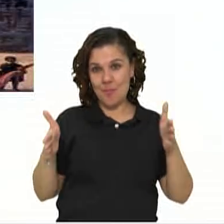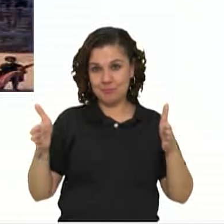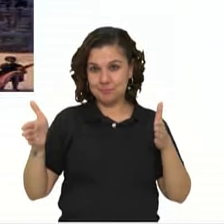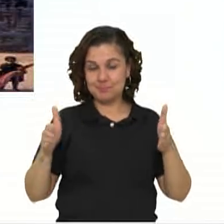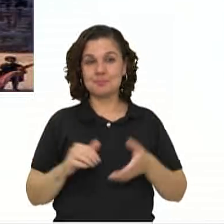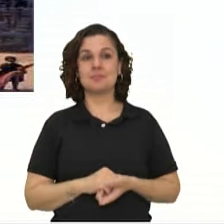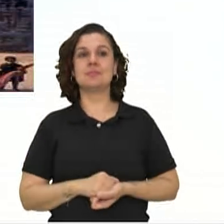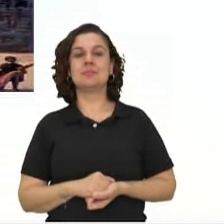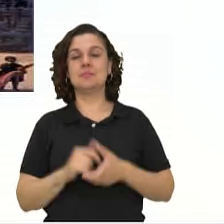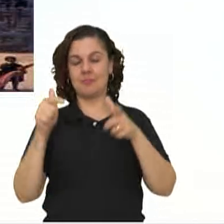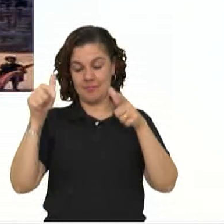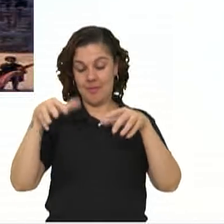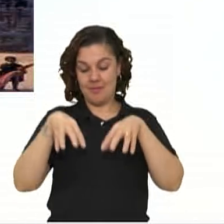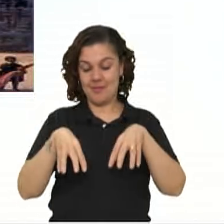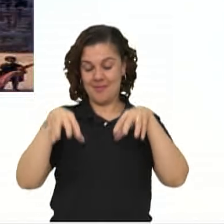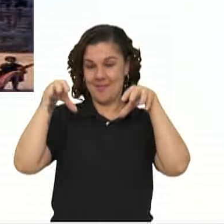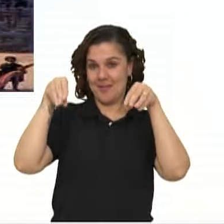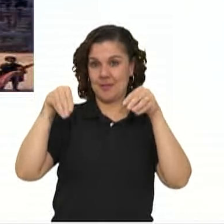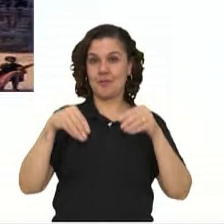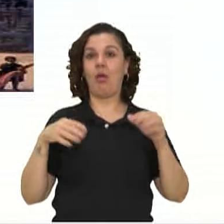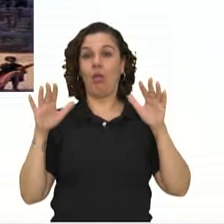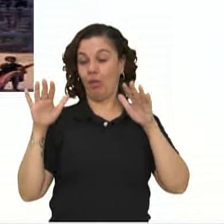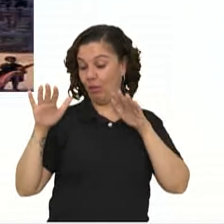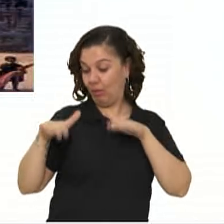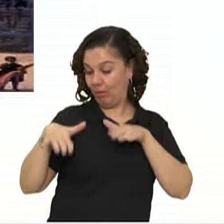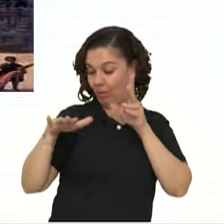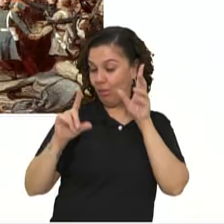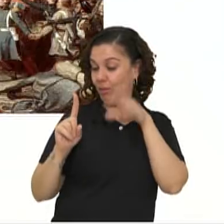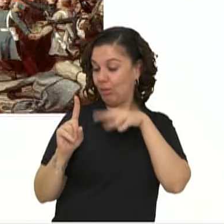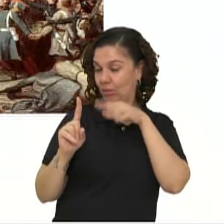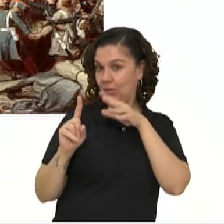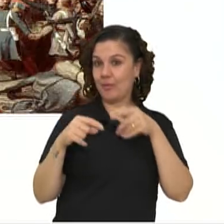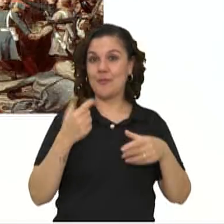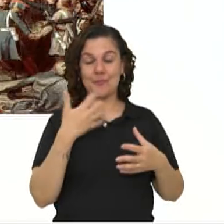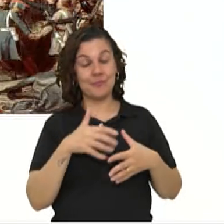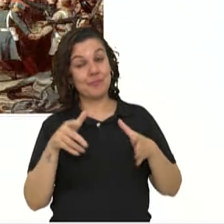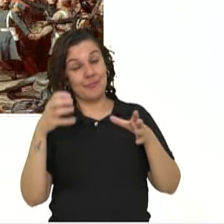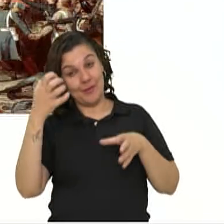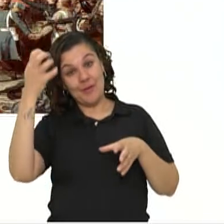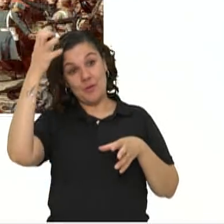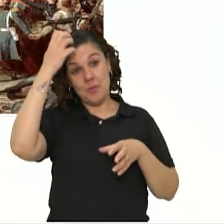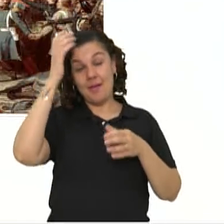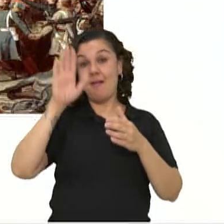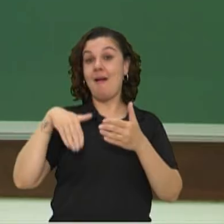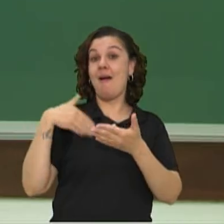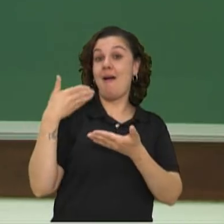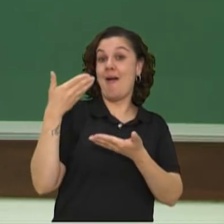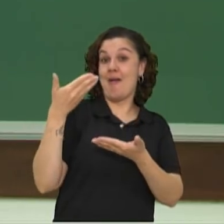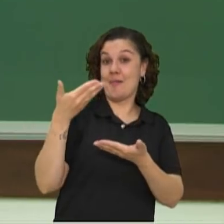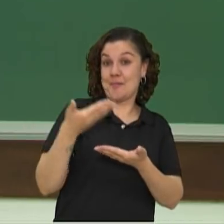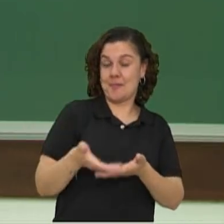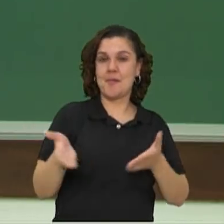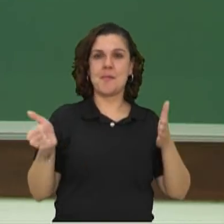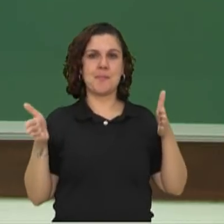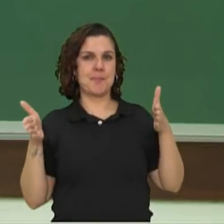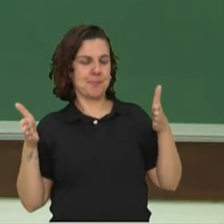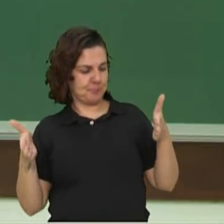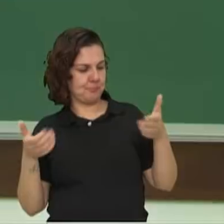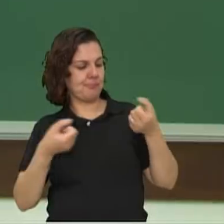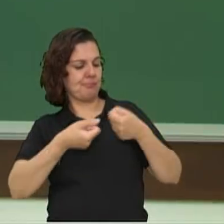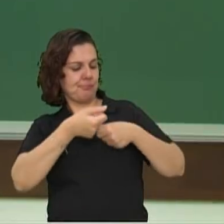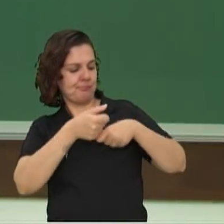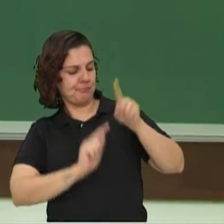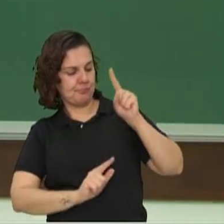aqui, né, dentro dos castelos, bajulando basicamente o rei, tá? Até que houve nesse período uma